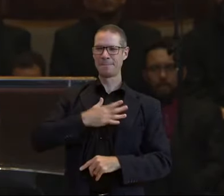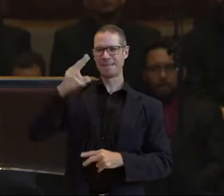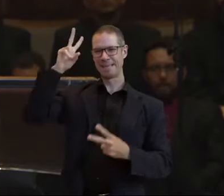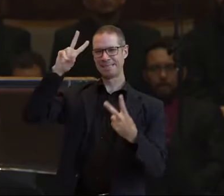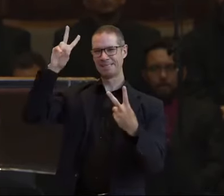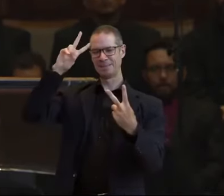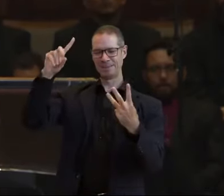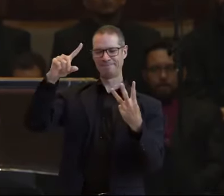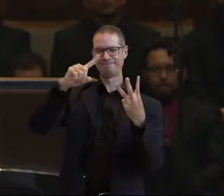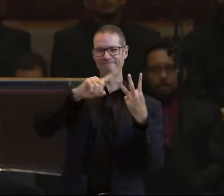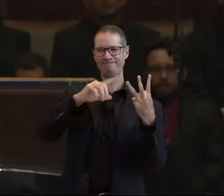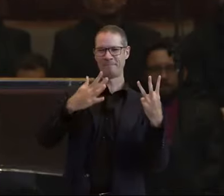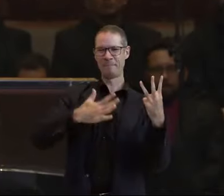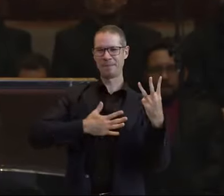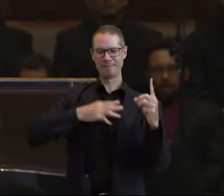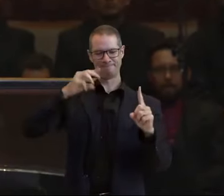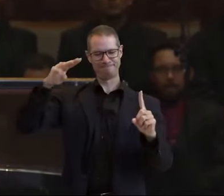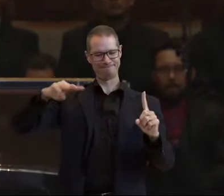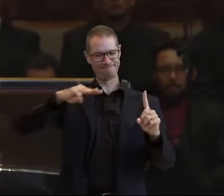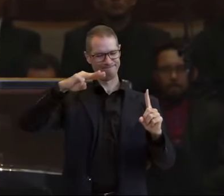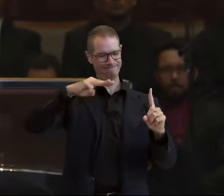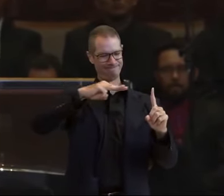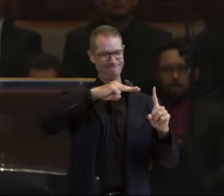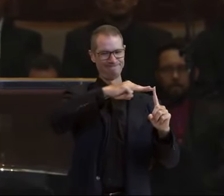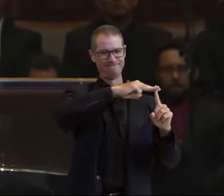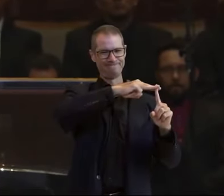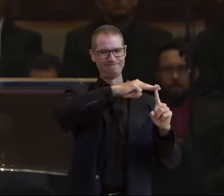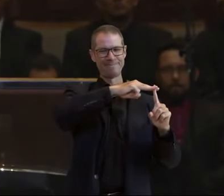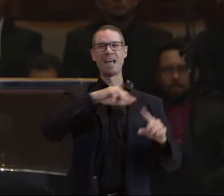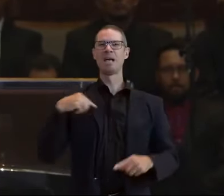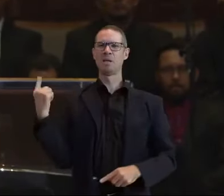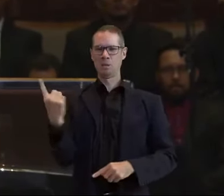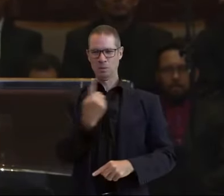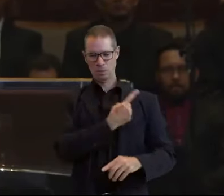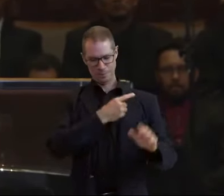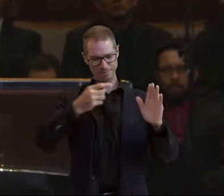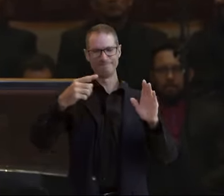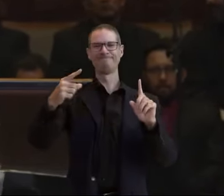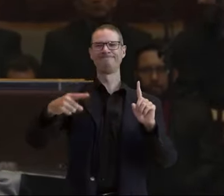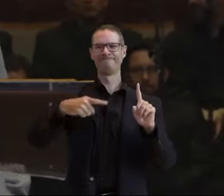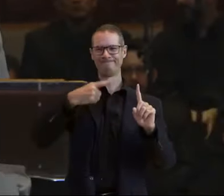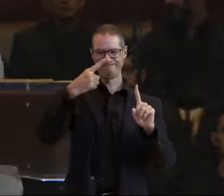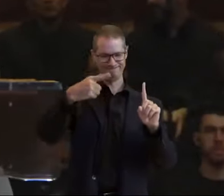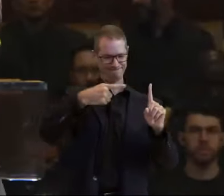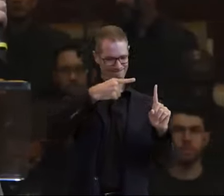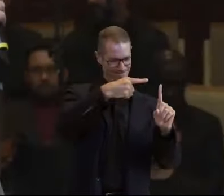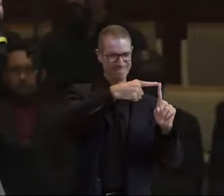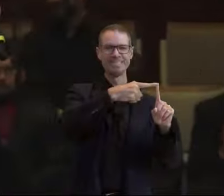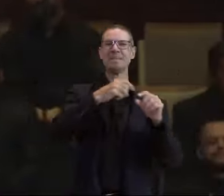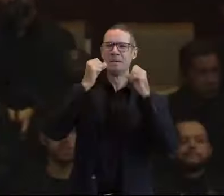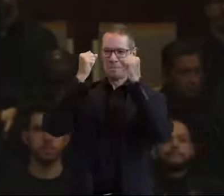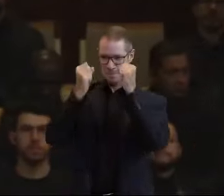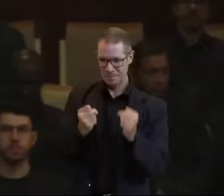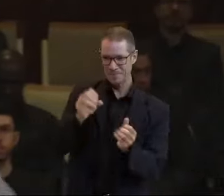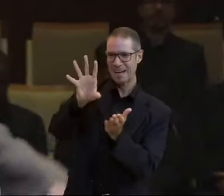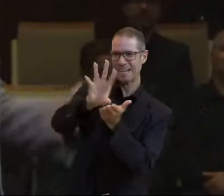história e minha missão. Esse é o nosso propósito. Você pode dizer isso comigo